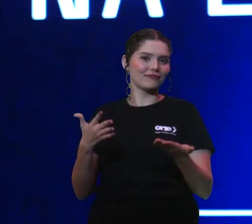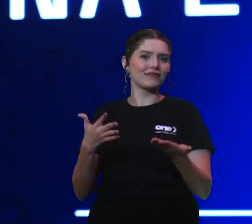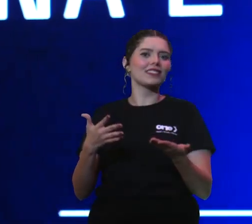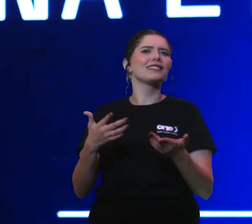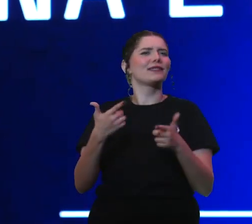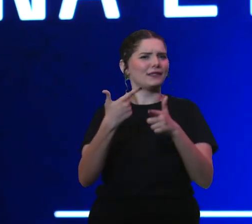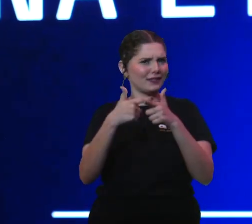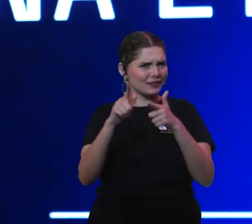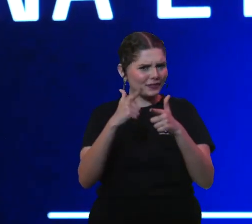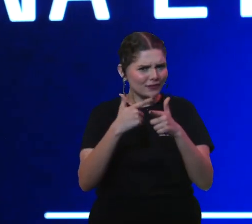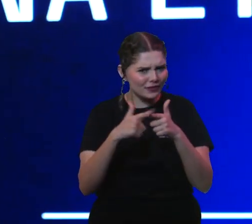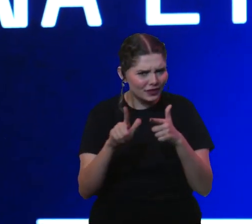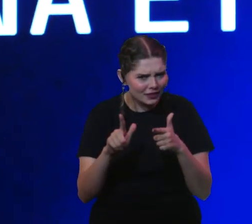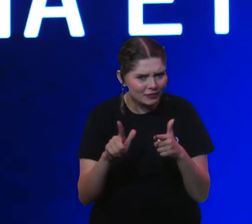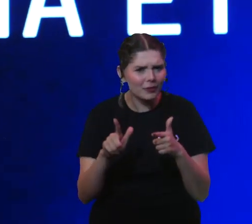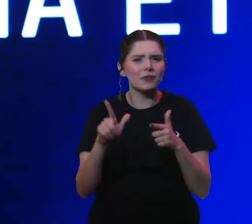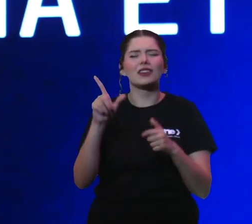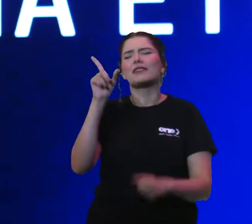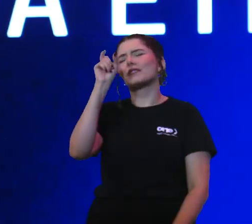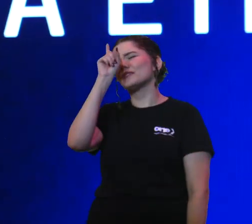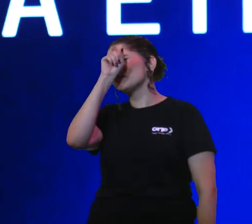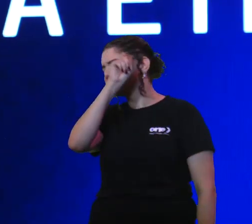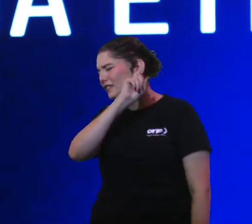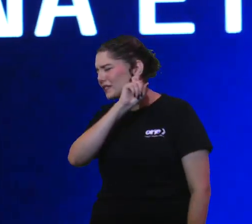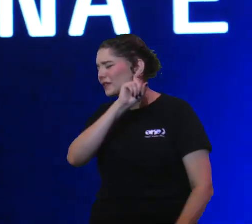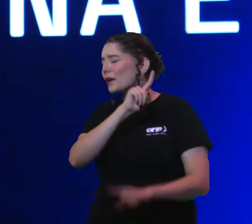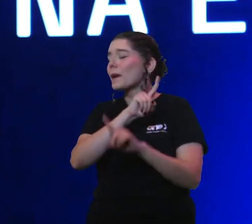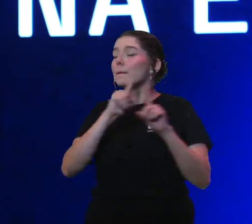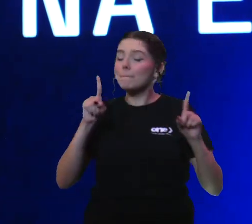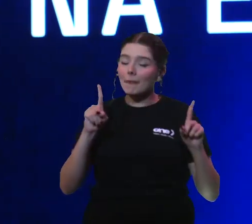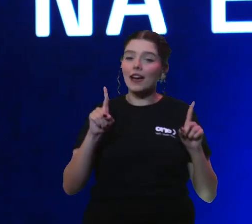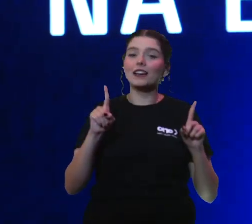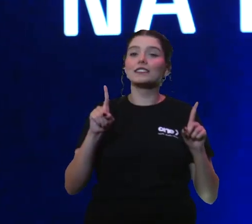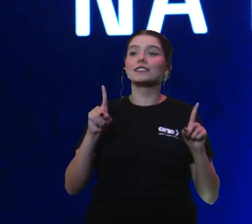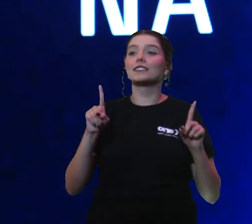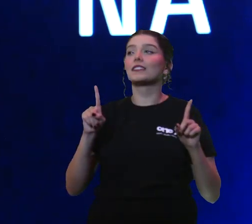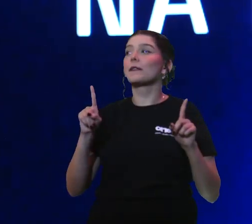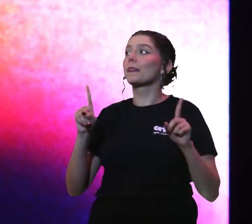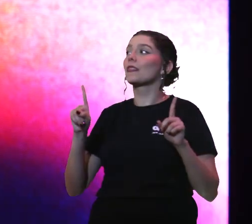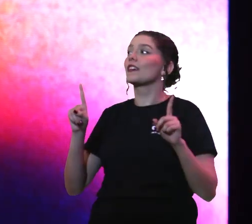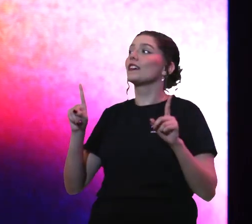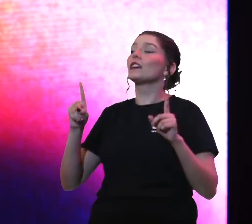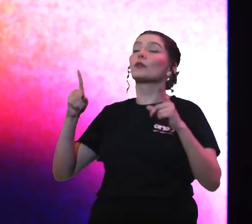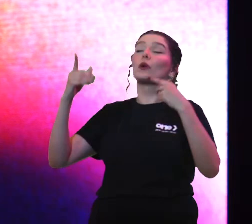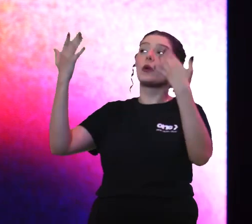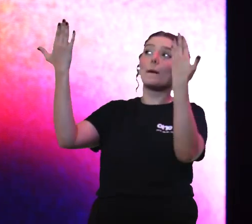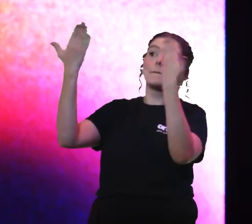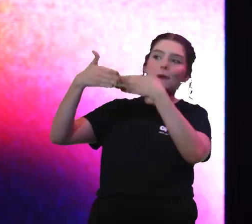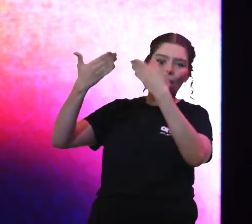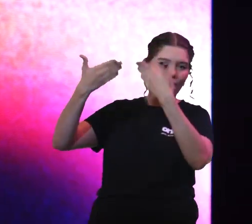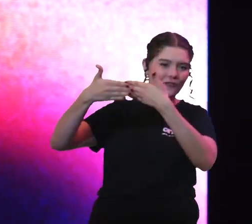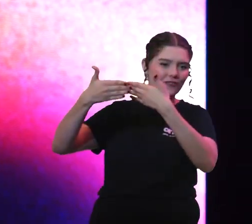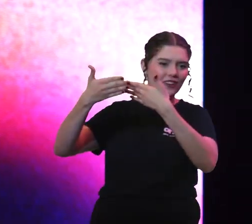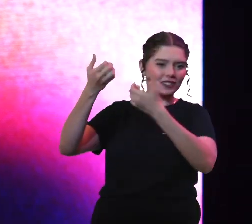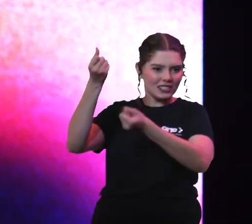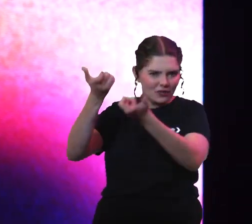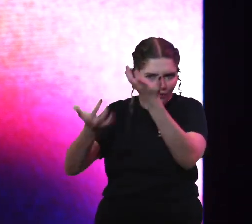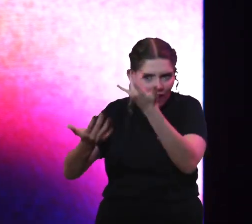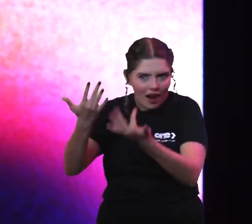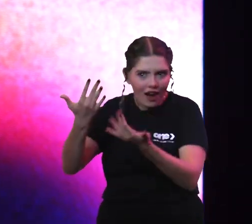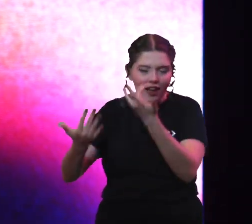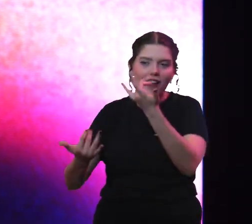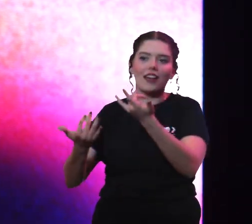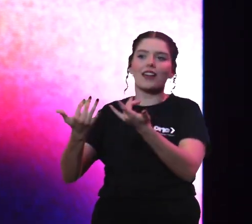trabalho, demora muitas vezes. Mas, quando a obra é provada pelo fogo do